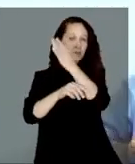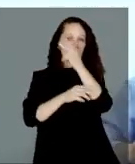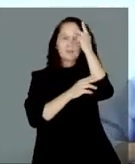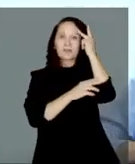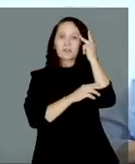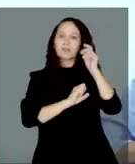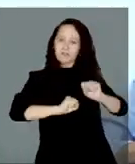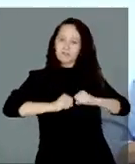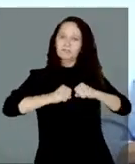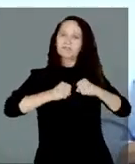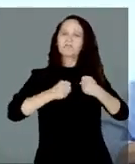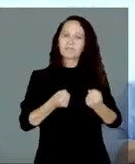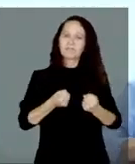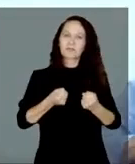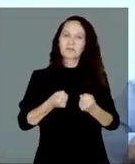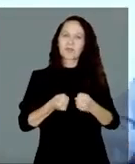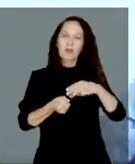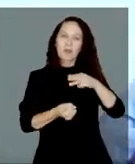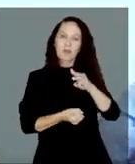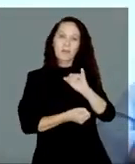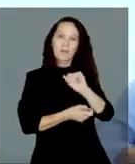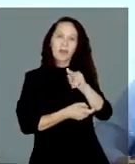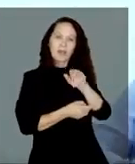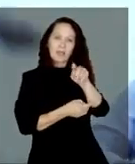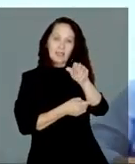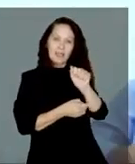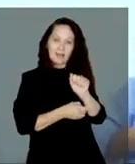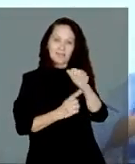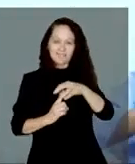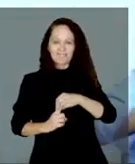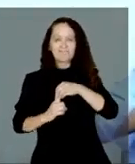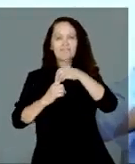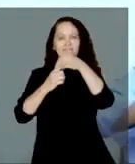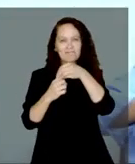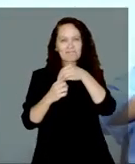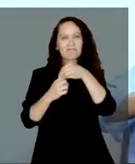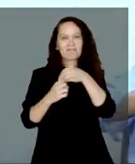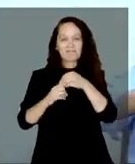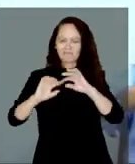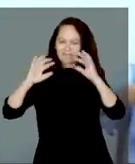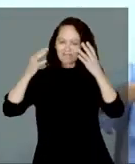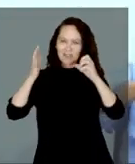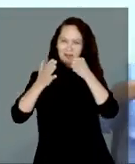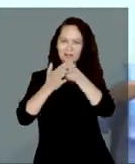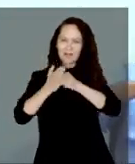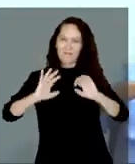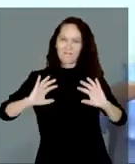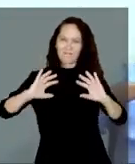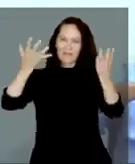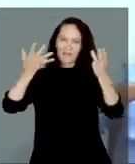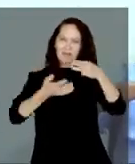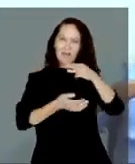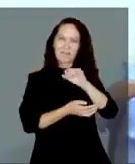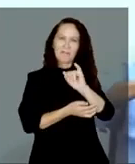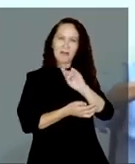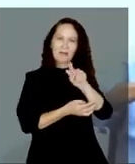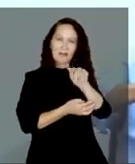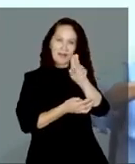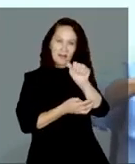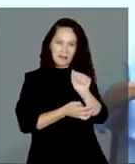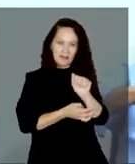mostrar o fruto dessa luta. Parabéns! Parabéns pela coragem, pela organização, de estar dando